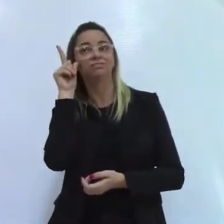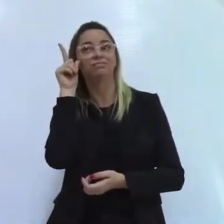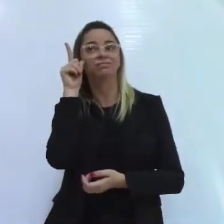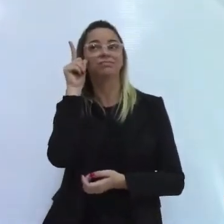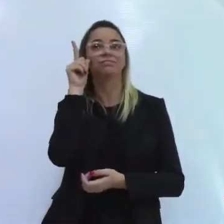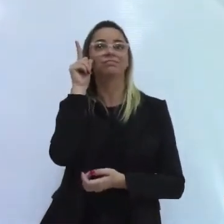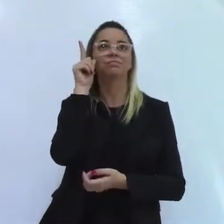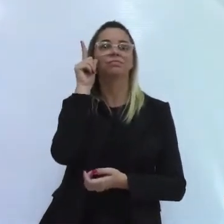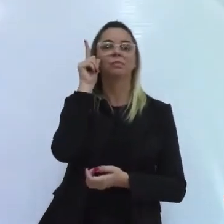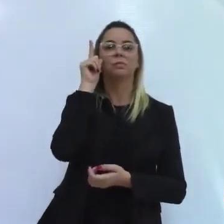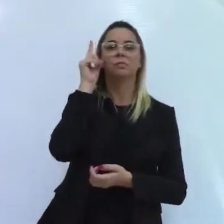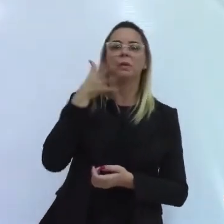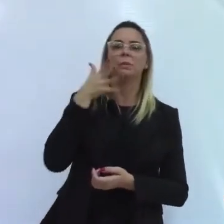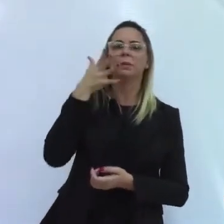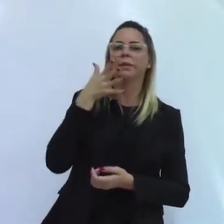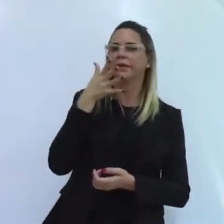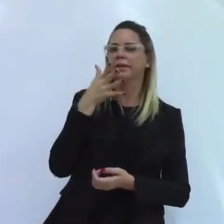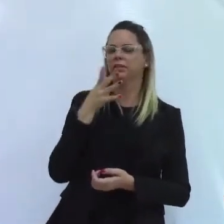E não maltratou.